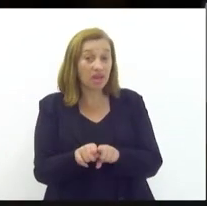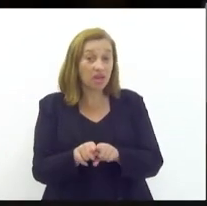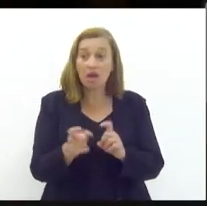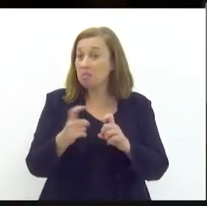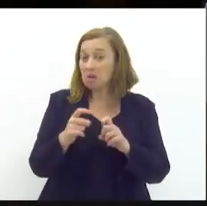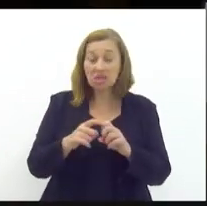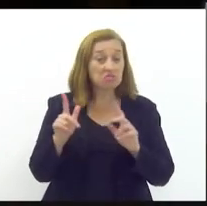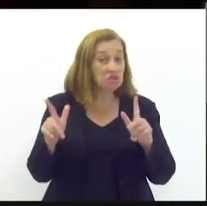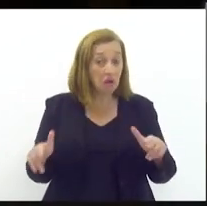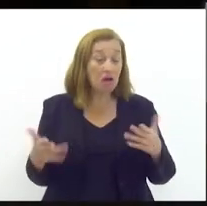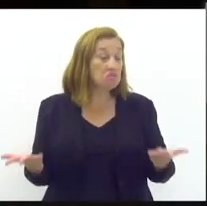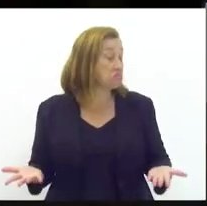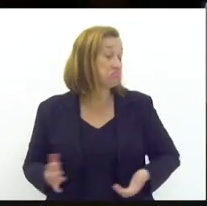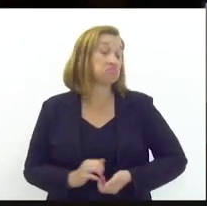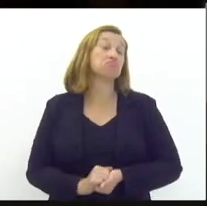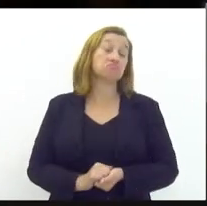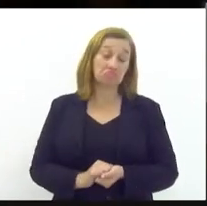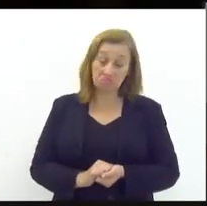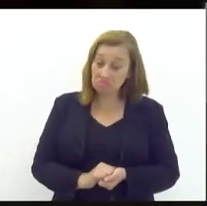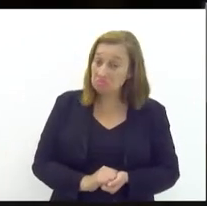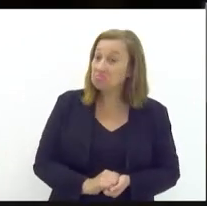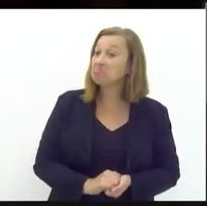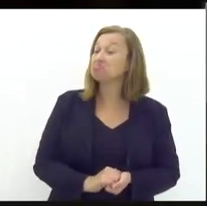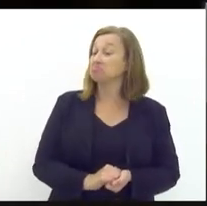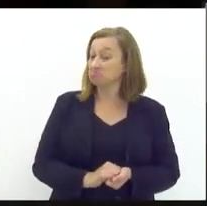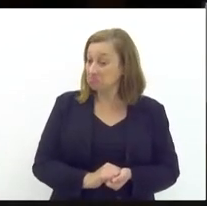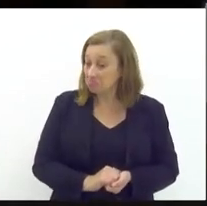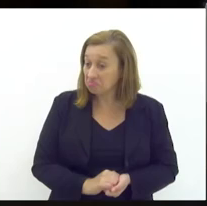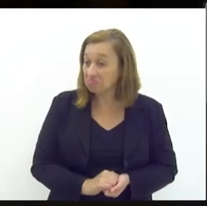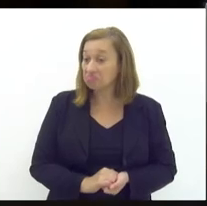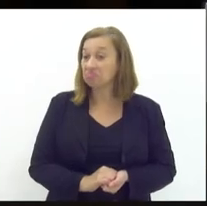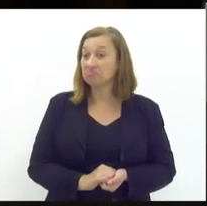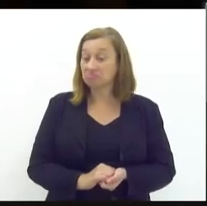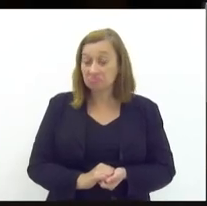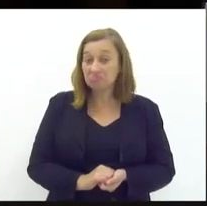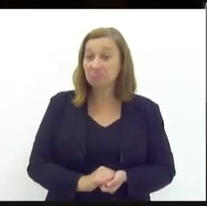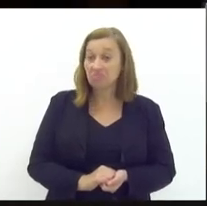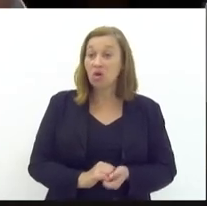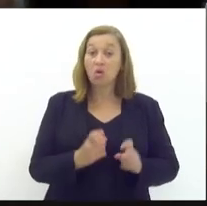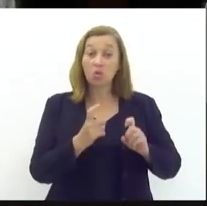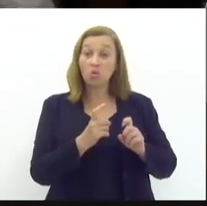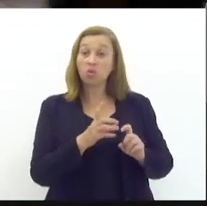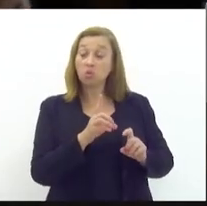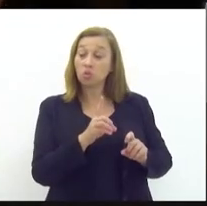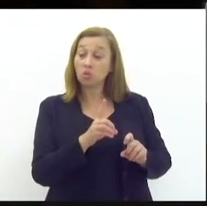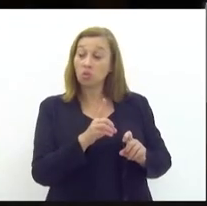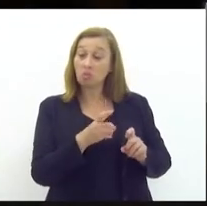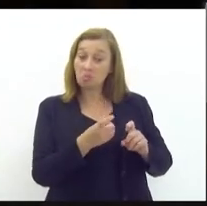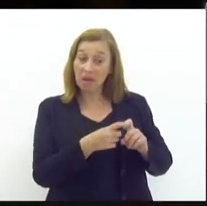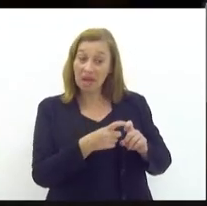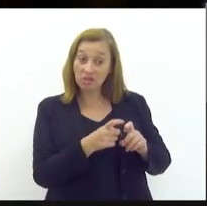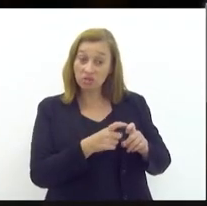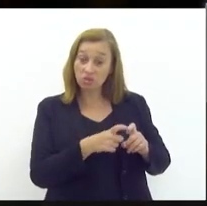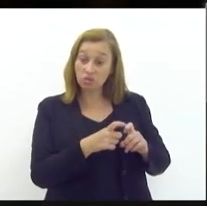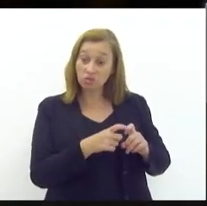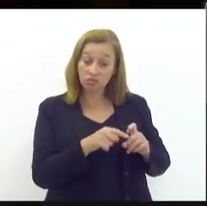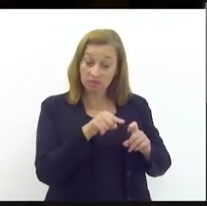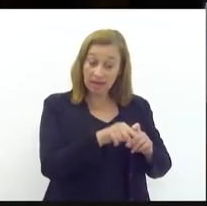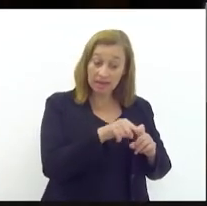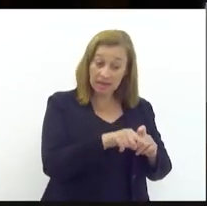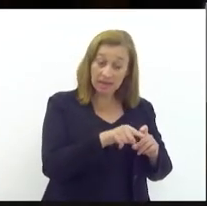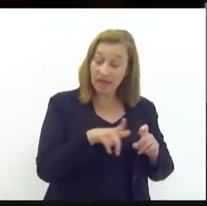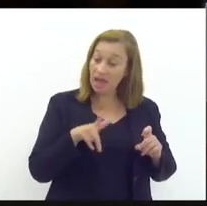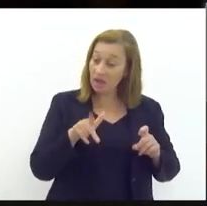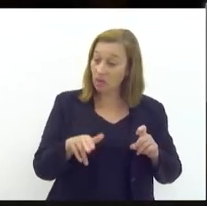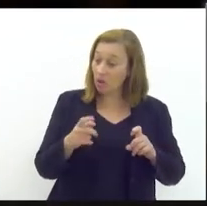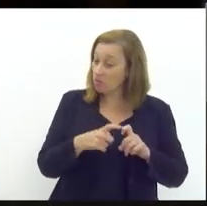médico o Kalil é doutor nos dois lugar mas é uma um querido Presidente da